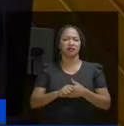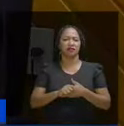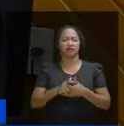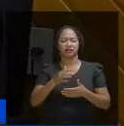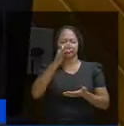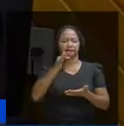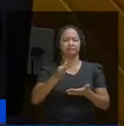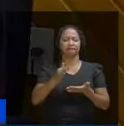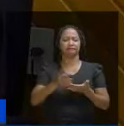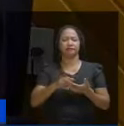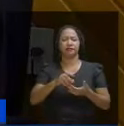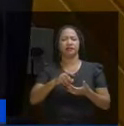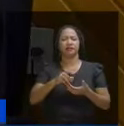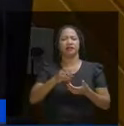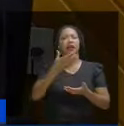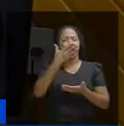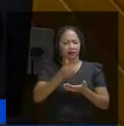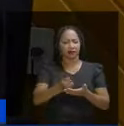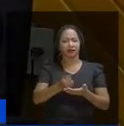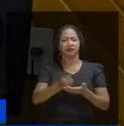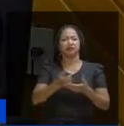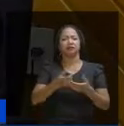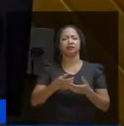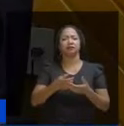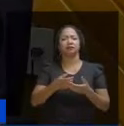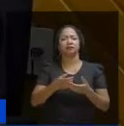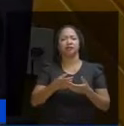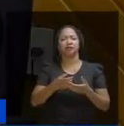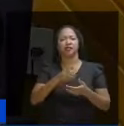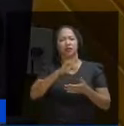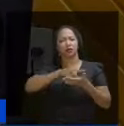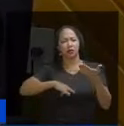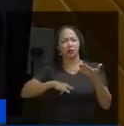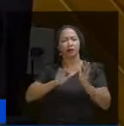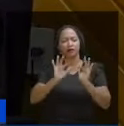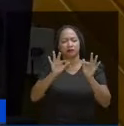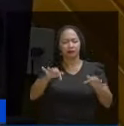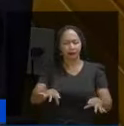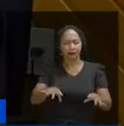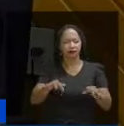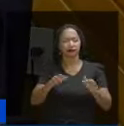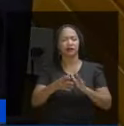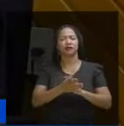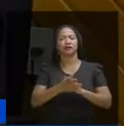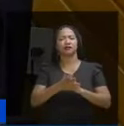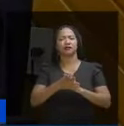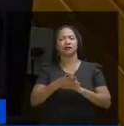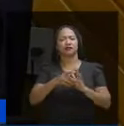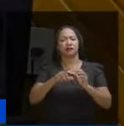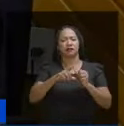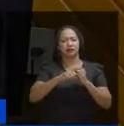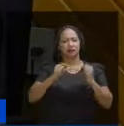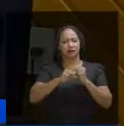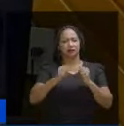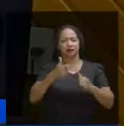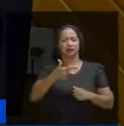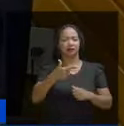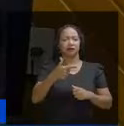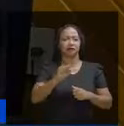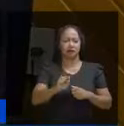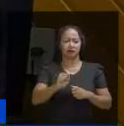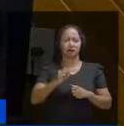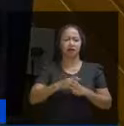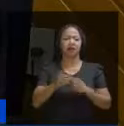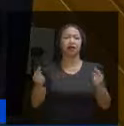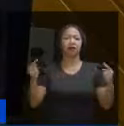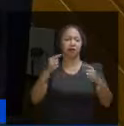pública, sendo justamente os documentos ressachados pela parte final do parágrafo 1º do artigo 28,